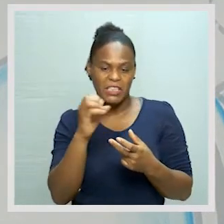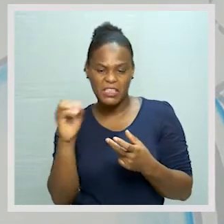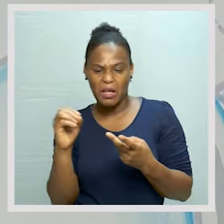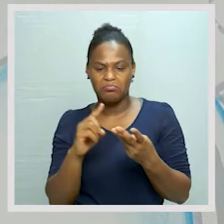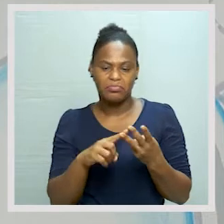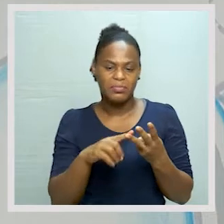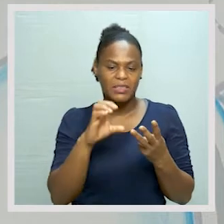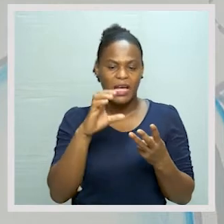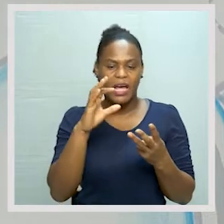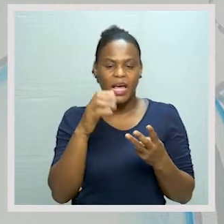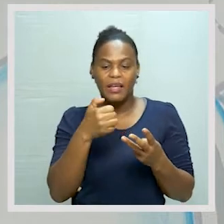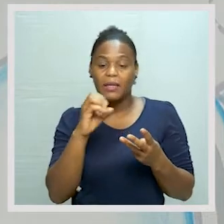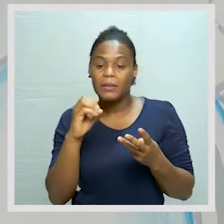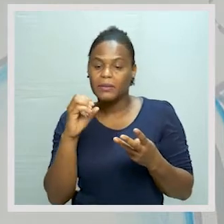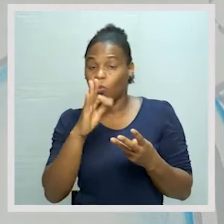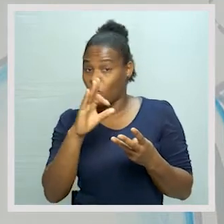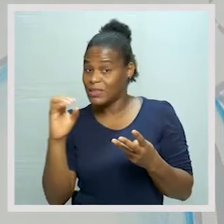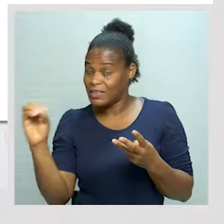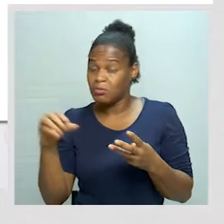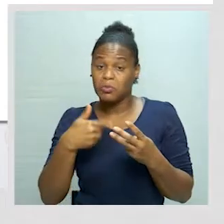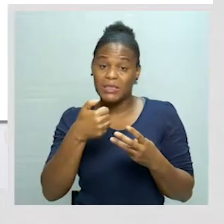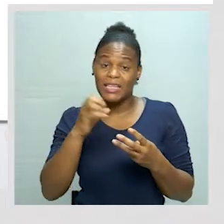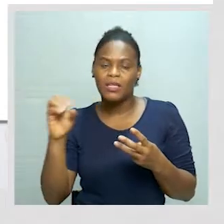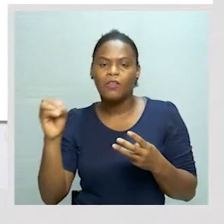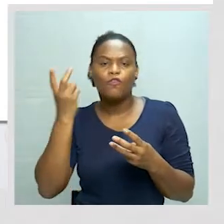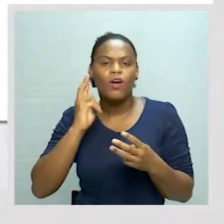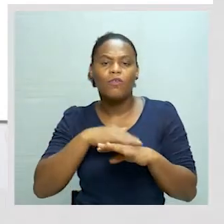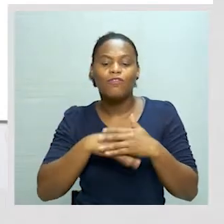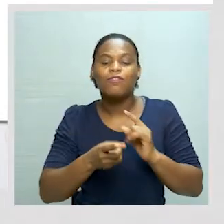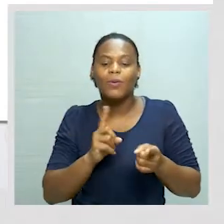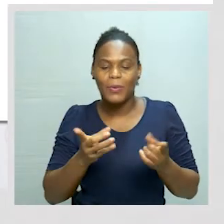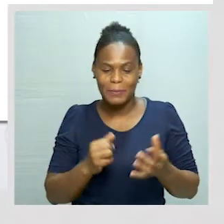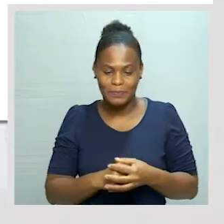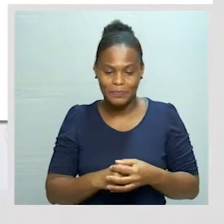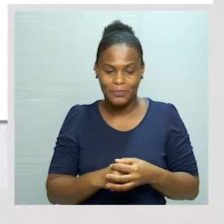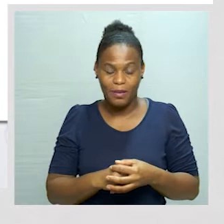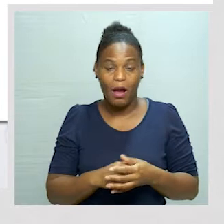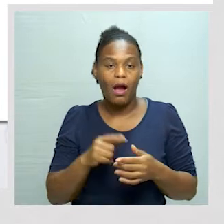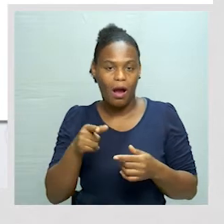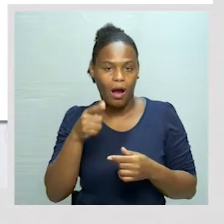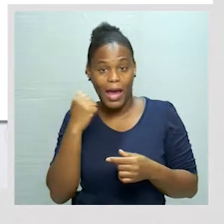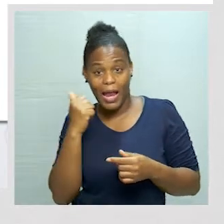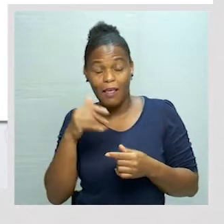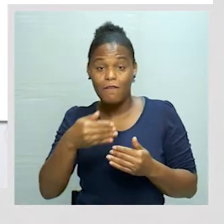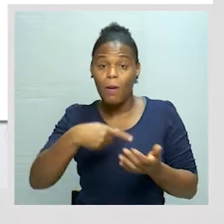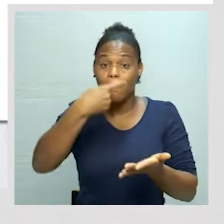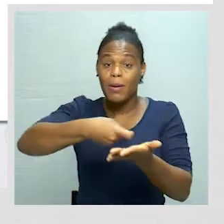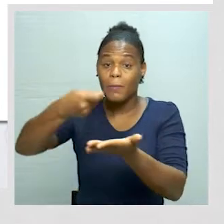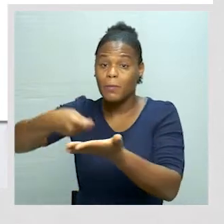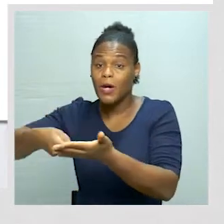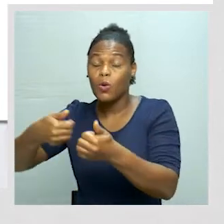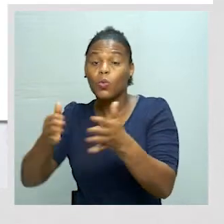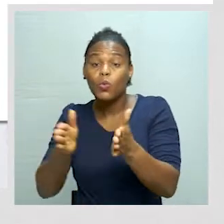vai dar 3.000 unidades monetárias. O que vão fazer com esse valor? Eles vão remunerar a todos